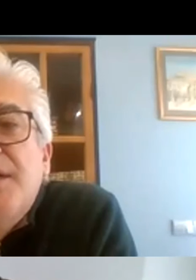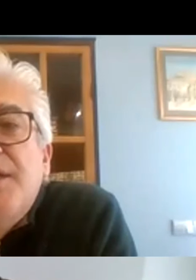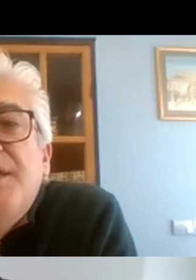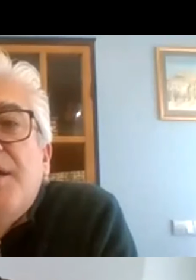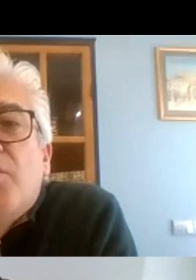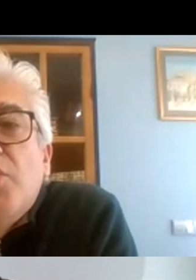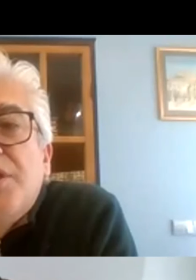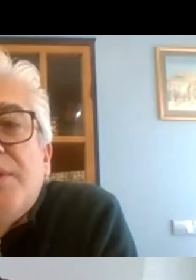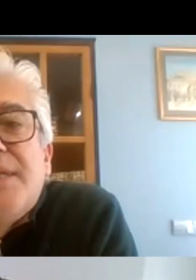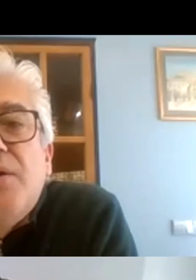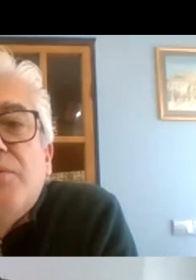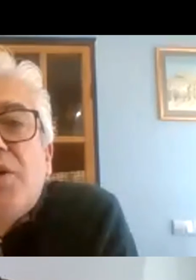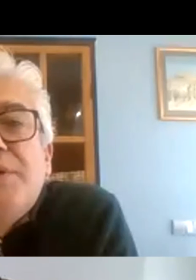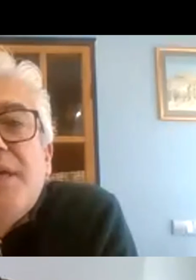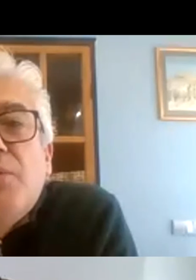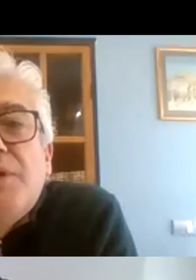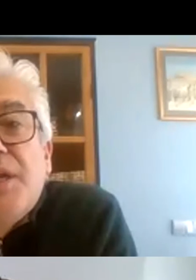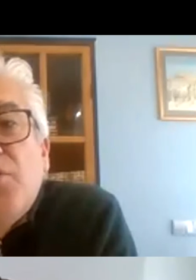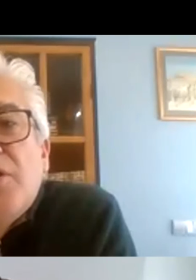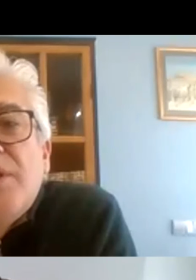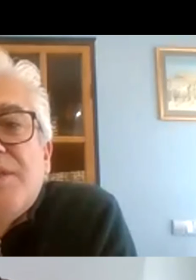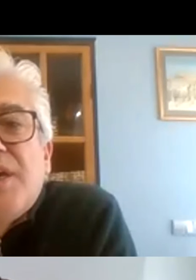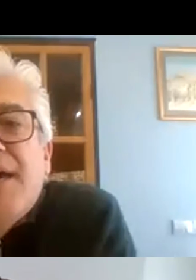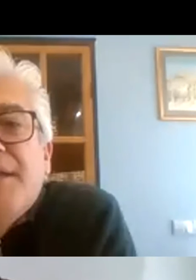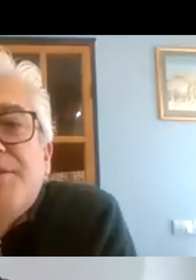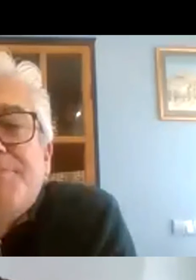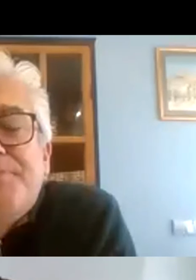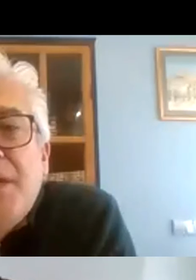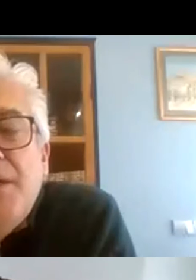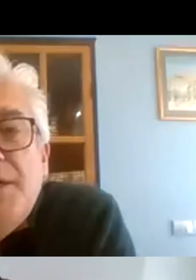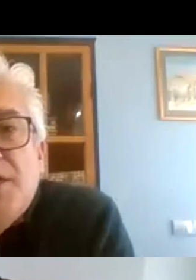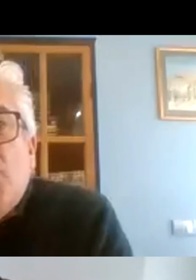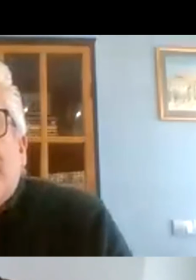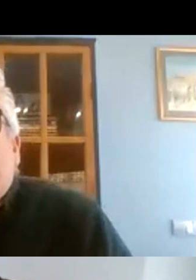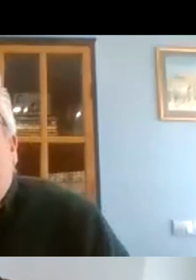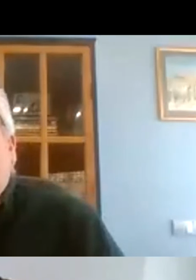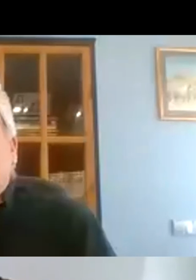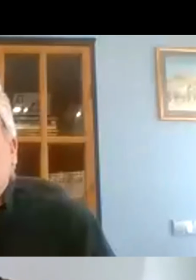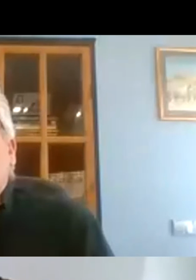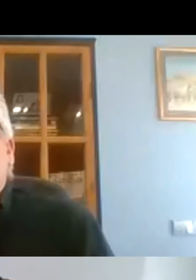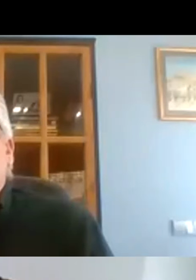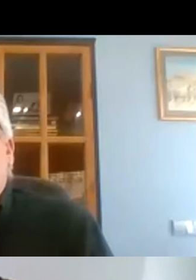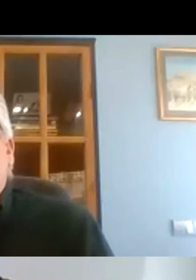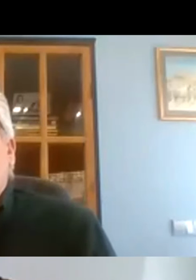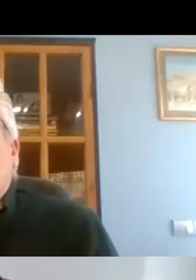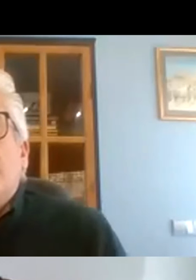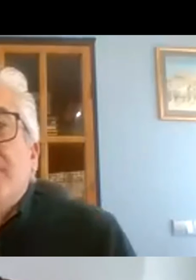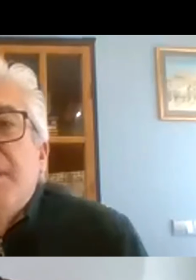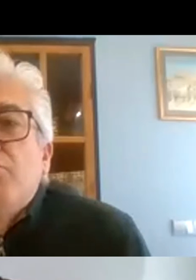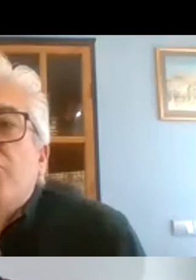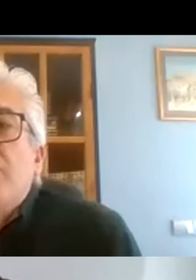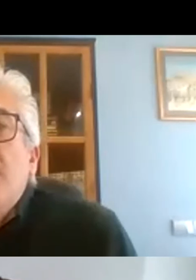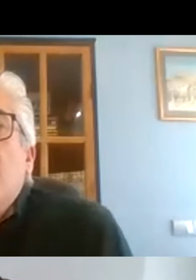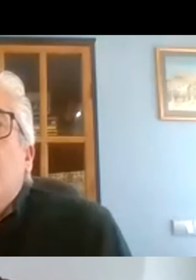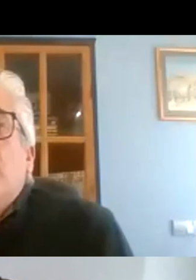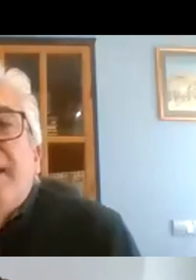raras e a constituição da Comissão Instaladora de Doenças Raras. As doenças raras são caracterizadas, como todos